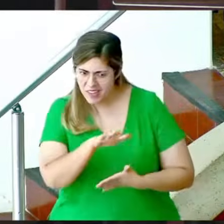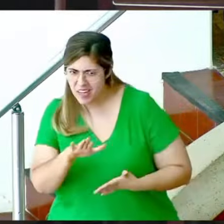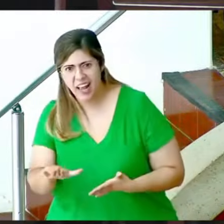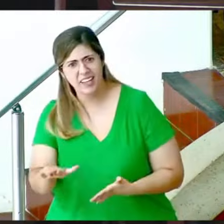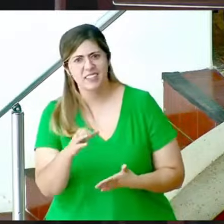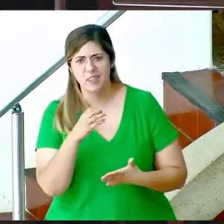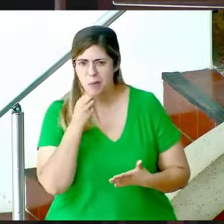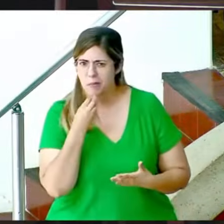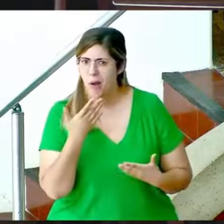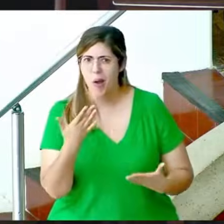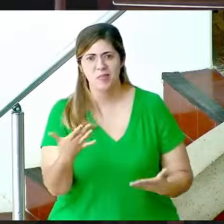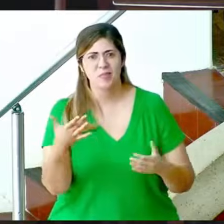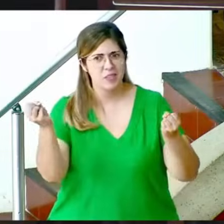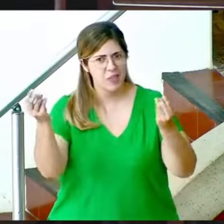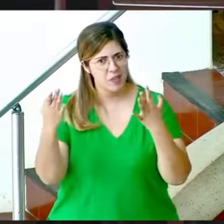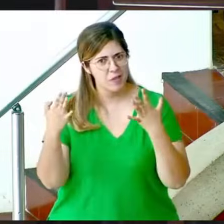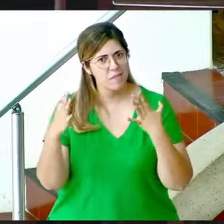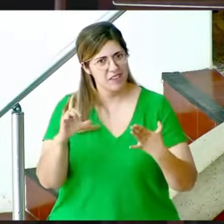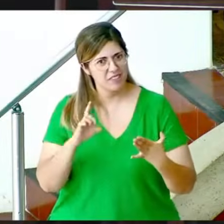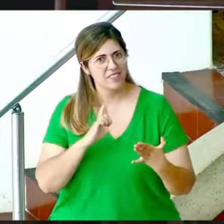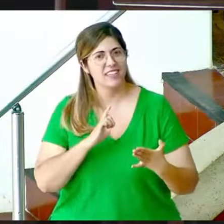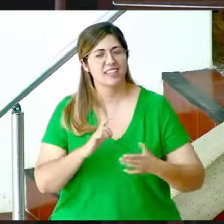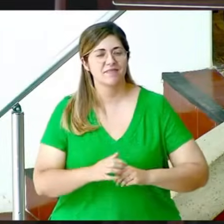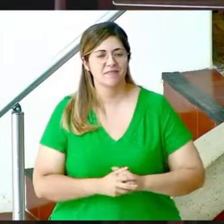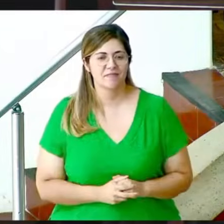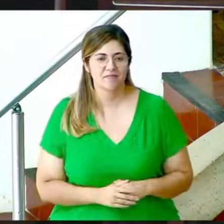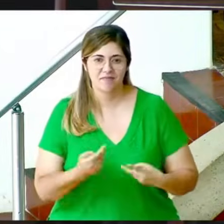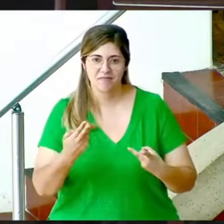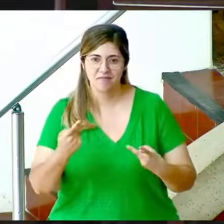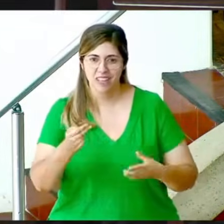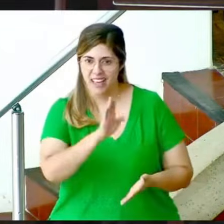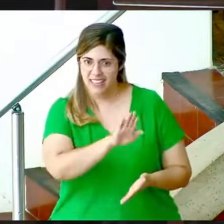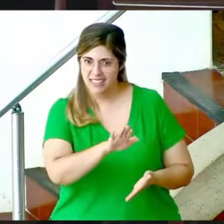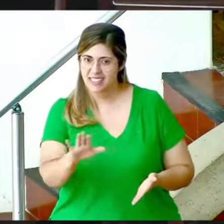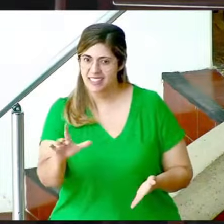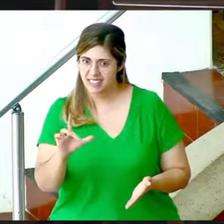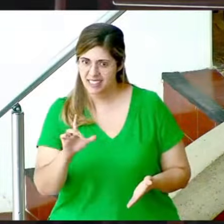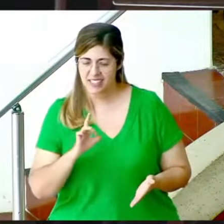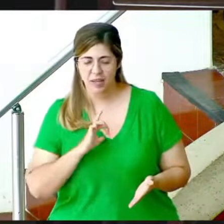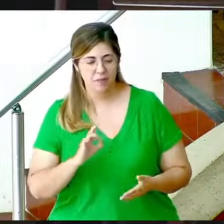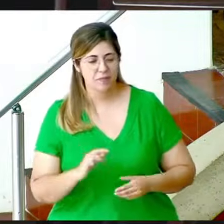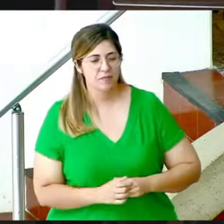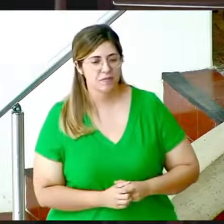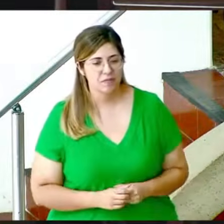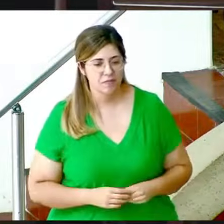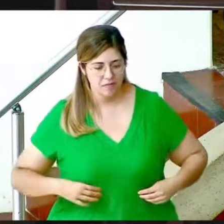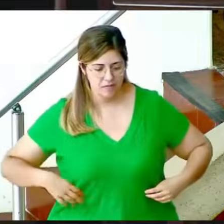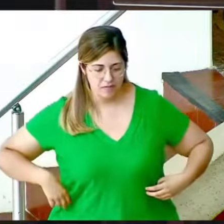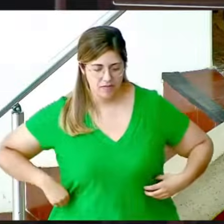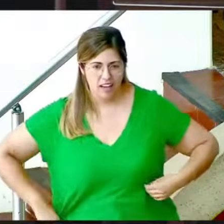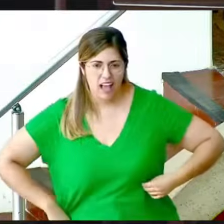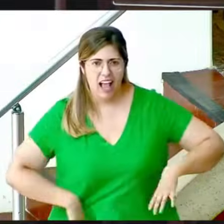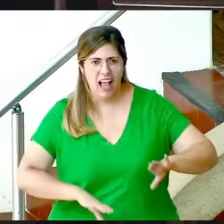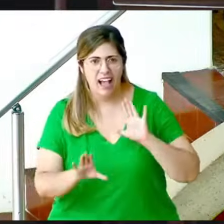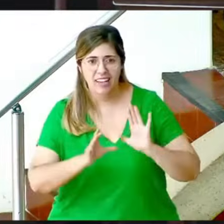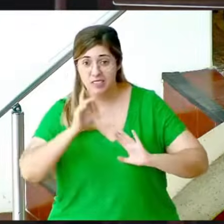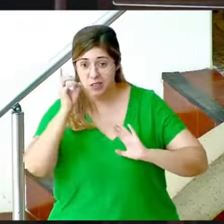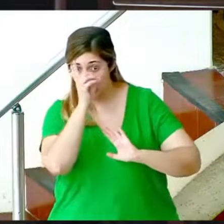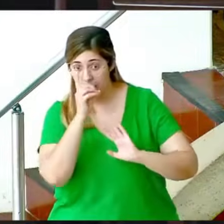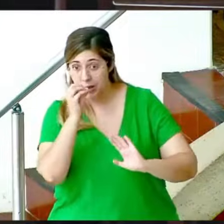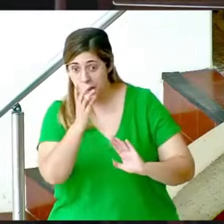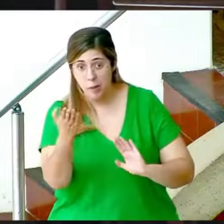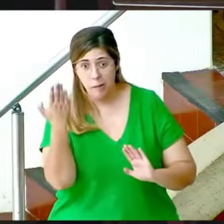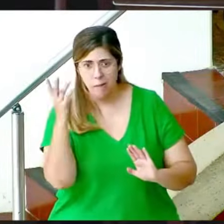um abençoado, um privilegiado, como nossas crianças são. Mas se você também acabou de chegar domingo passado, converteu no